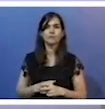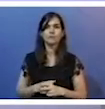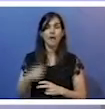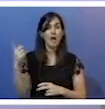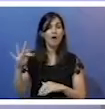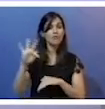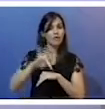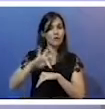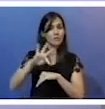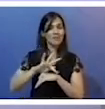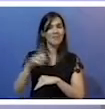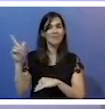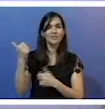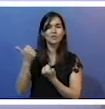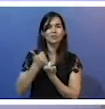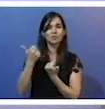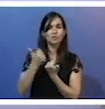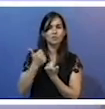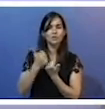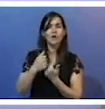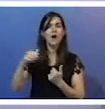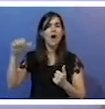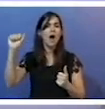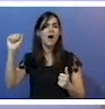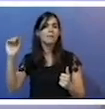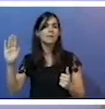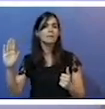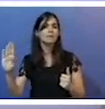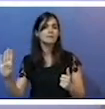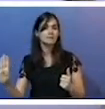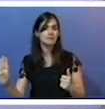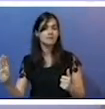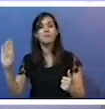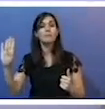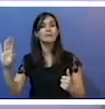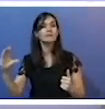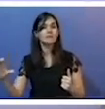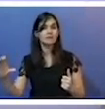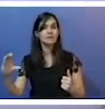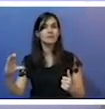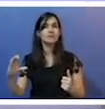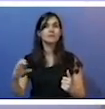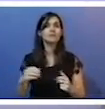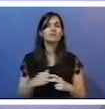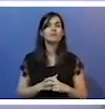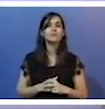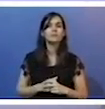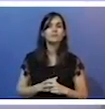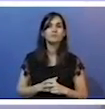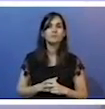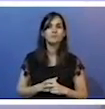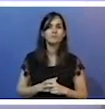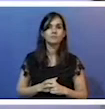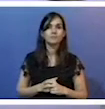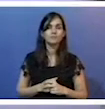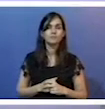vamos substituir né No lugar do ar e o beijos e em lugar do Raiz de Delta